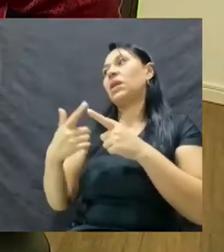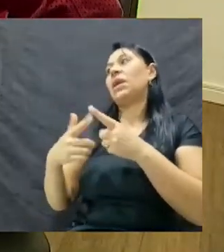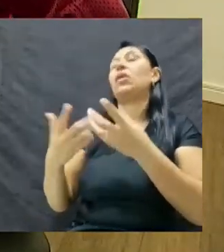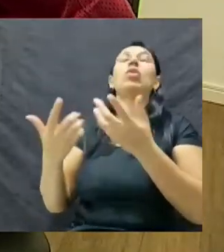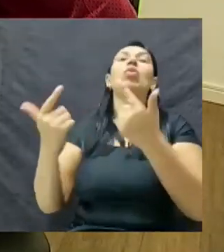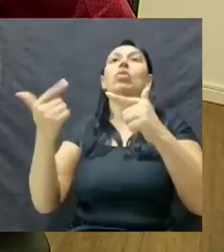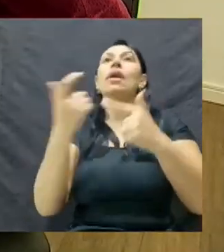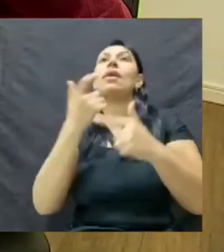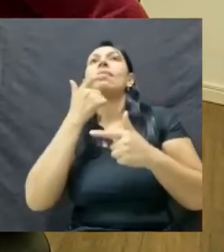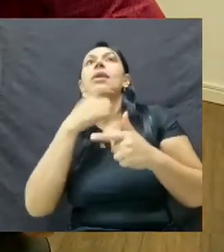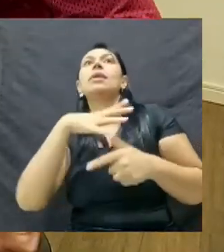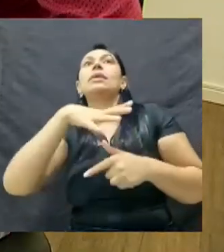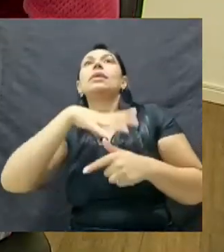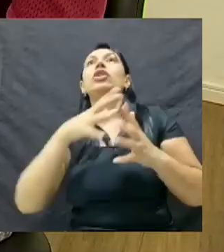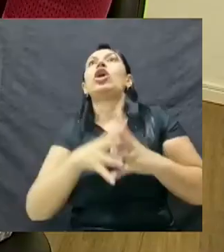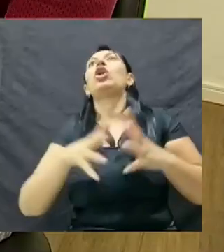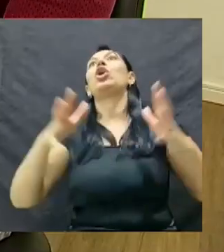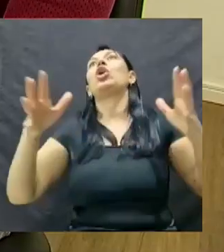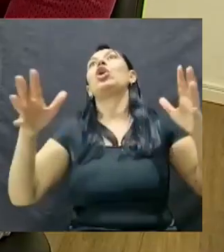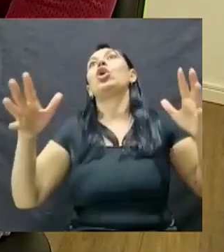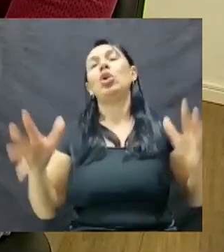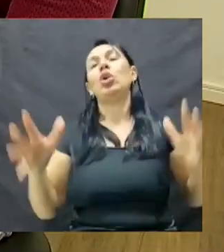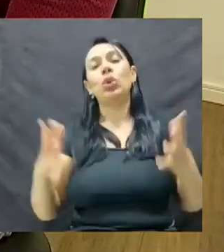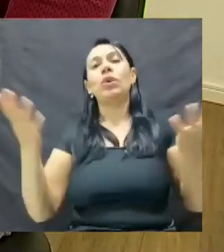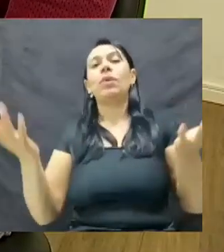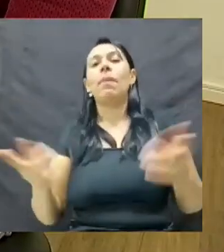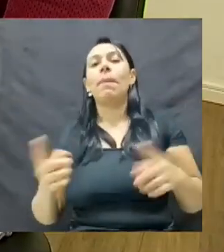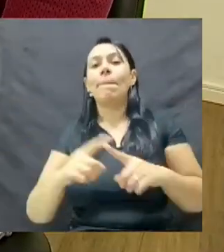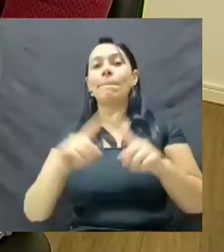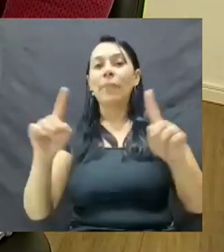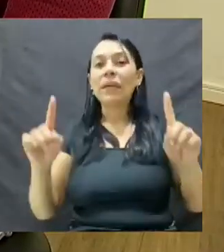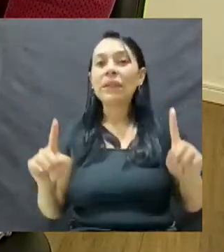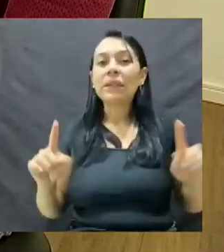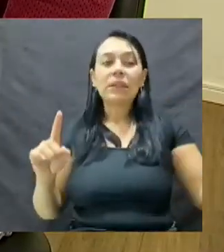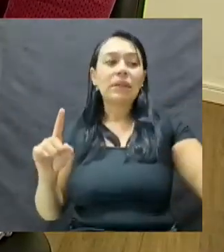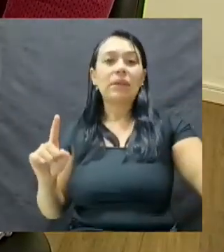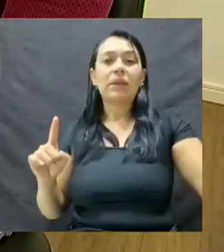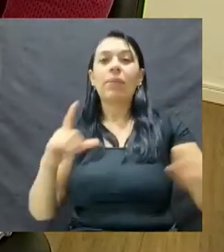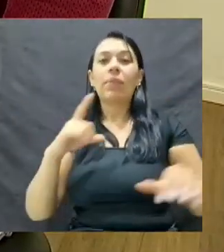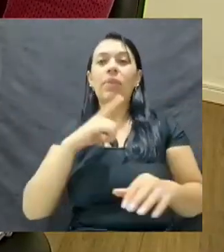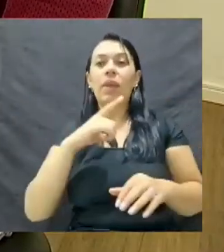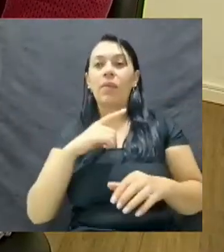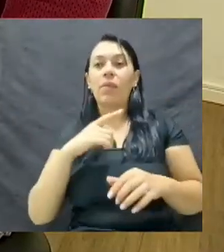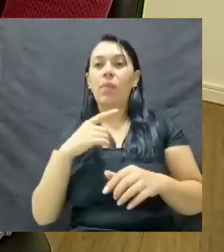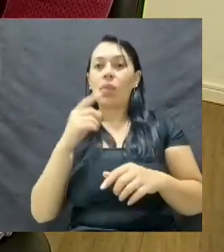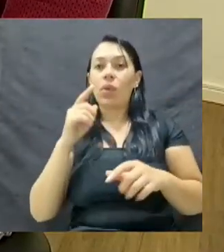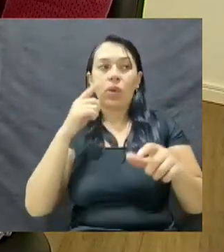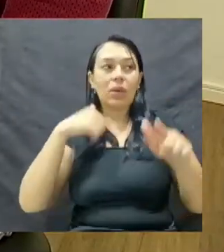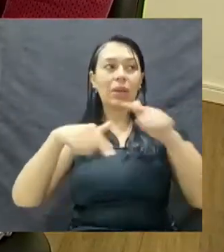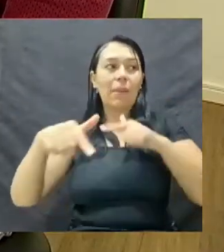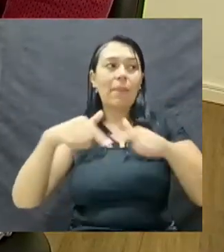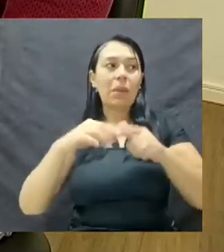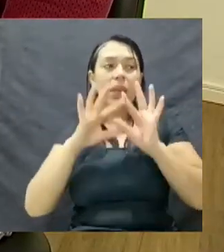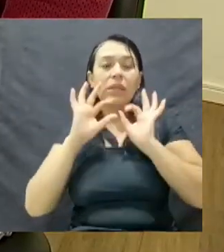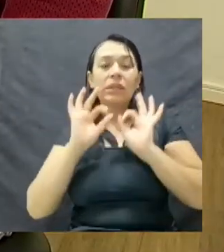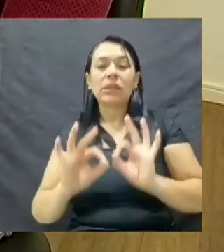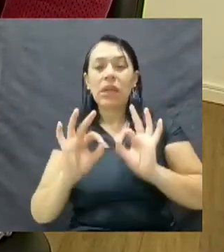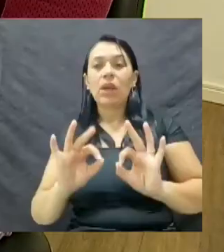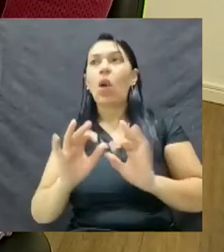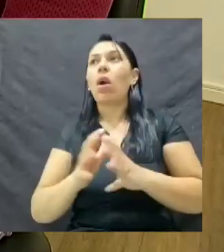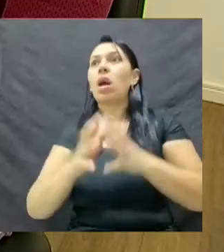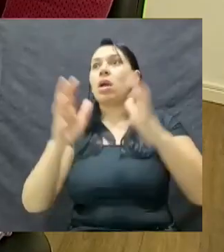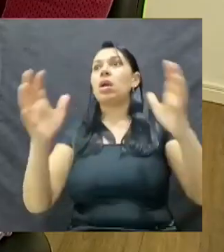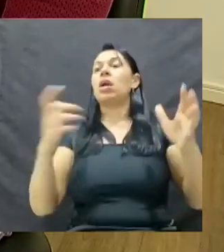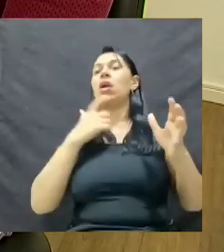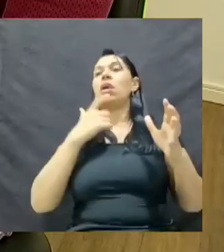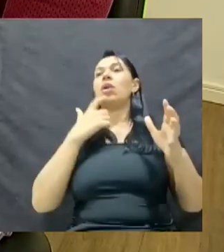metrópole. Mas aí também entra a questão de tipo, olha, o nosso trabalho está dando certo, né? O tamanho de Campinas, a gente está fazendo girar, está dando tudo certo.